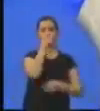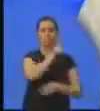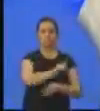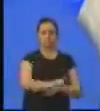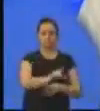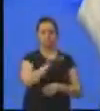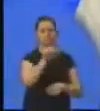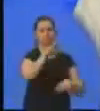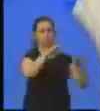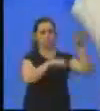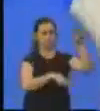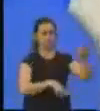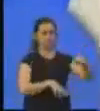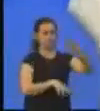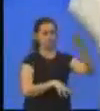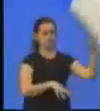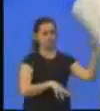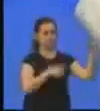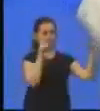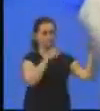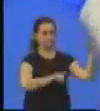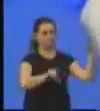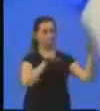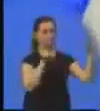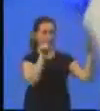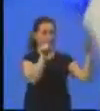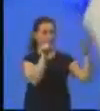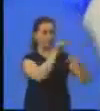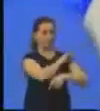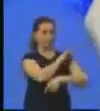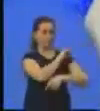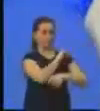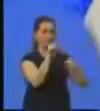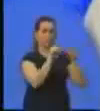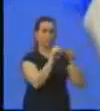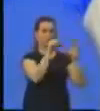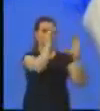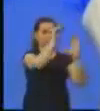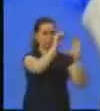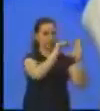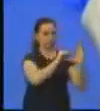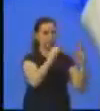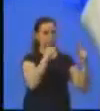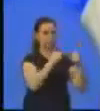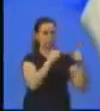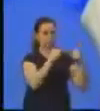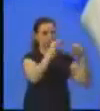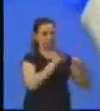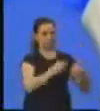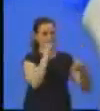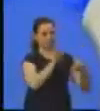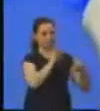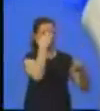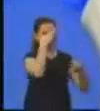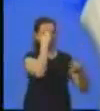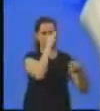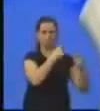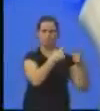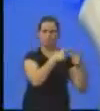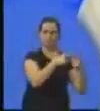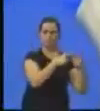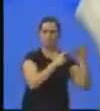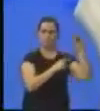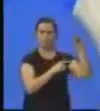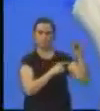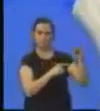novo, monto uma tabela, que aqui não está escrita, mas você vai montar a tabela para poder fazer o gráfico corretamente e entender por que de cada ponto que foi ali